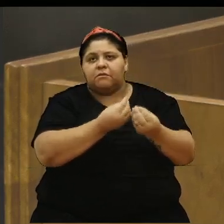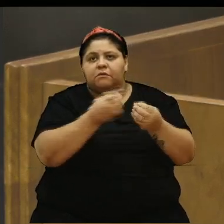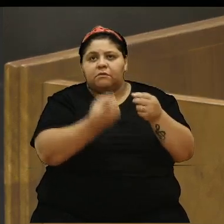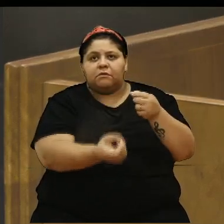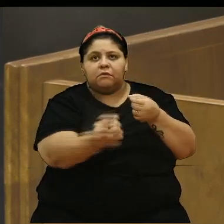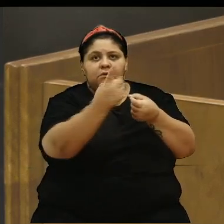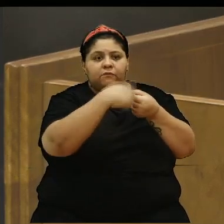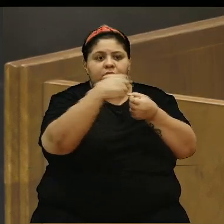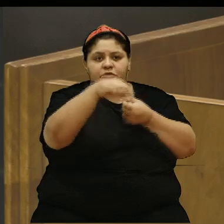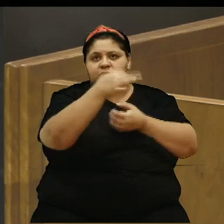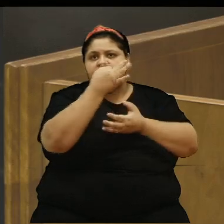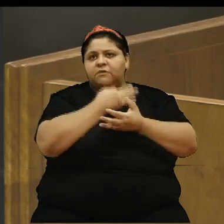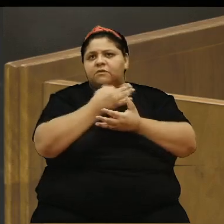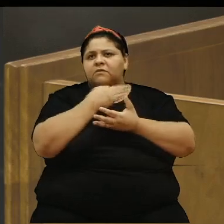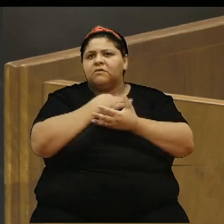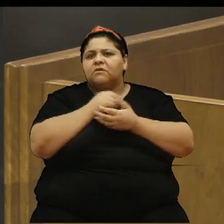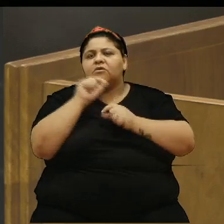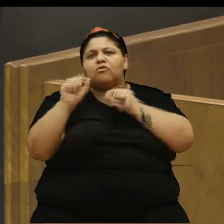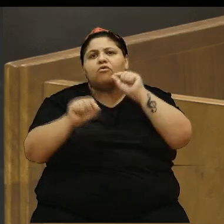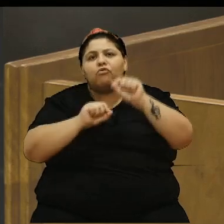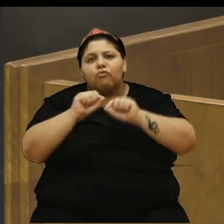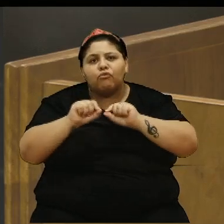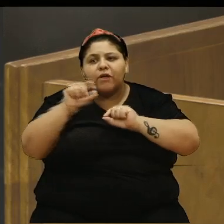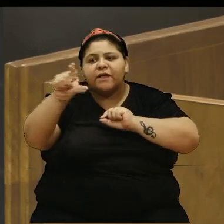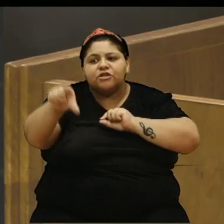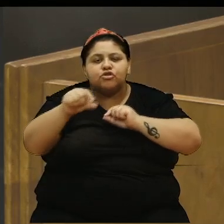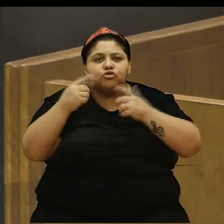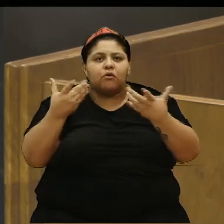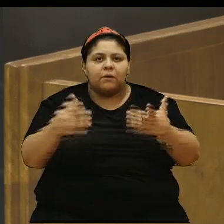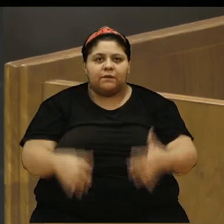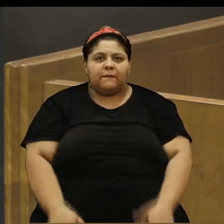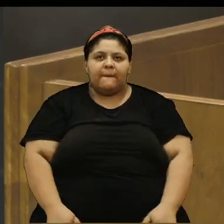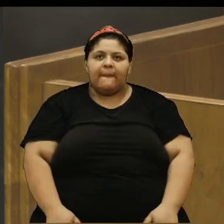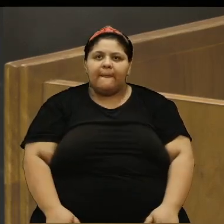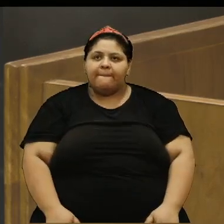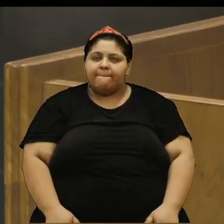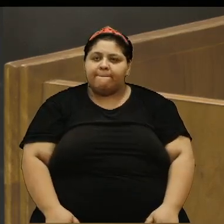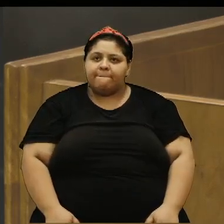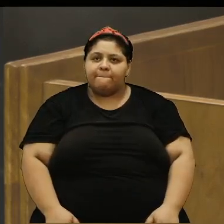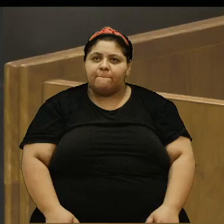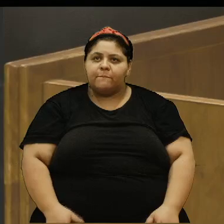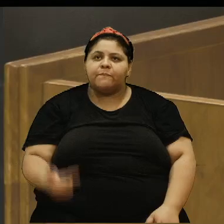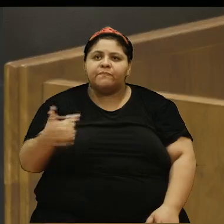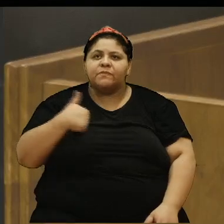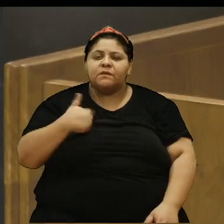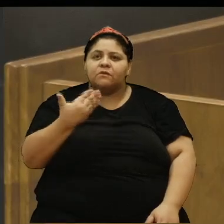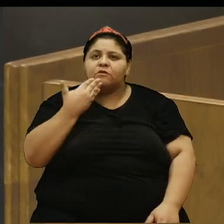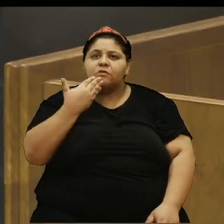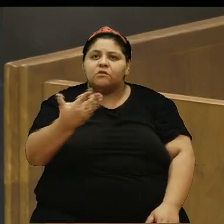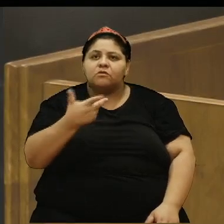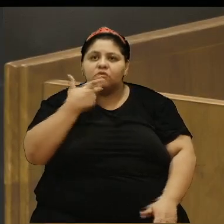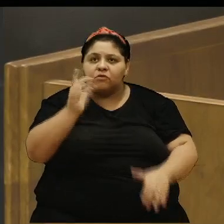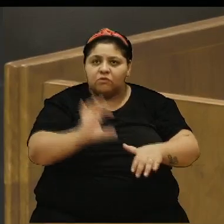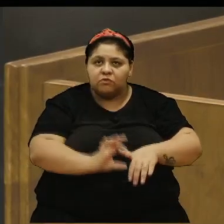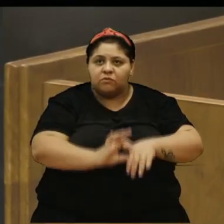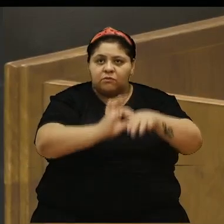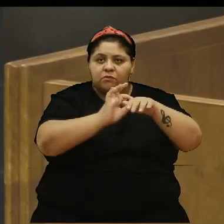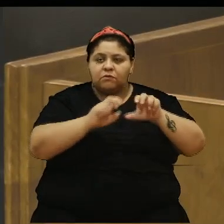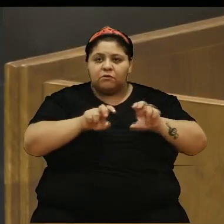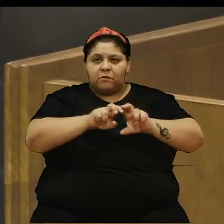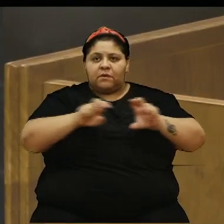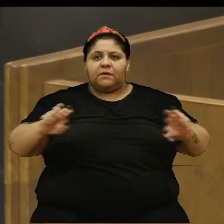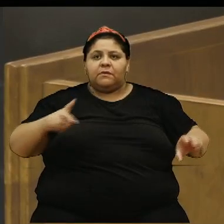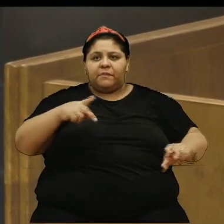ele volte aqui para Caxias. O que a gente decide? Eu queria pedir uma declaração de líder para a bancada do